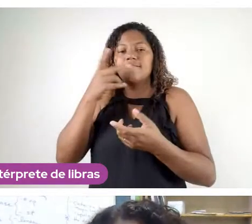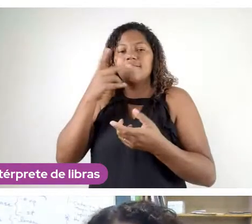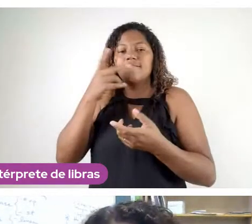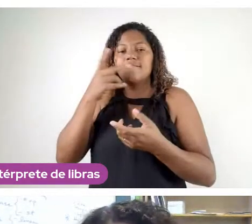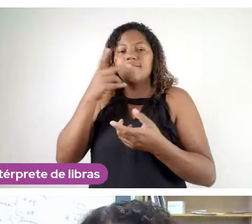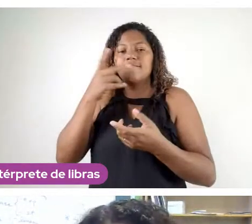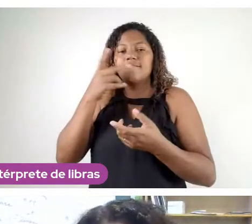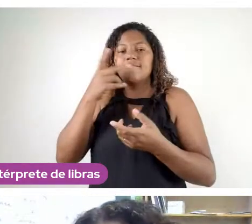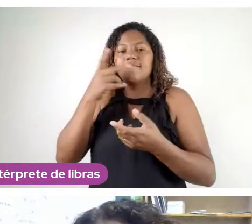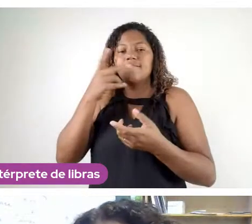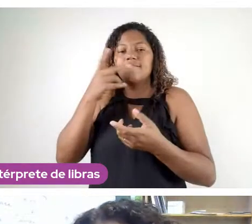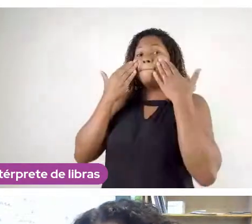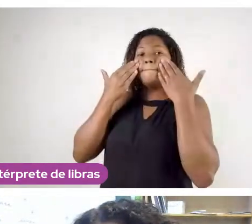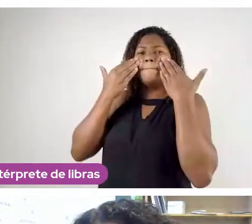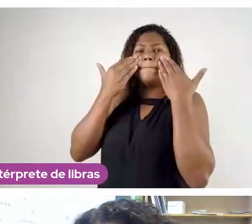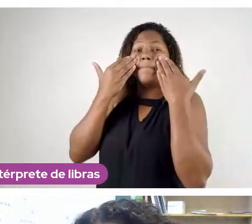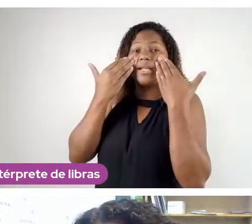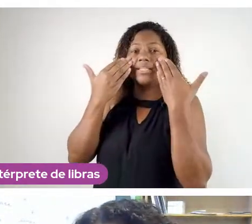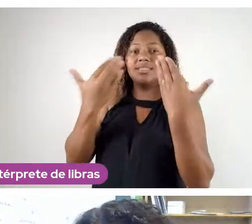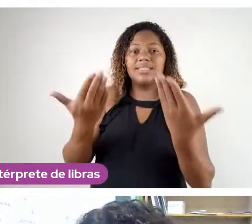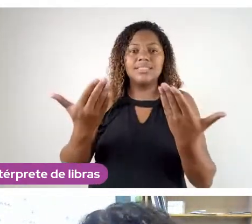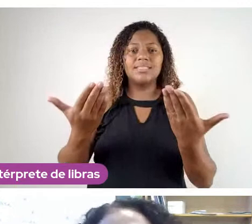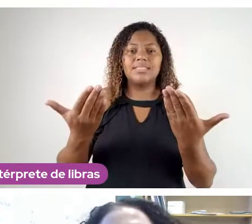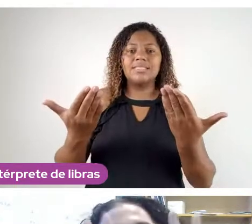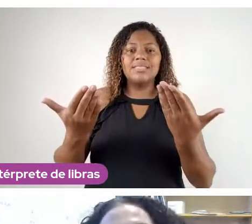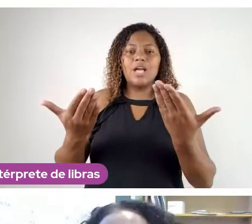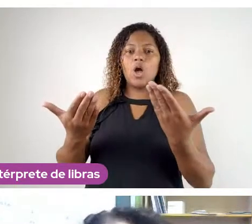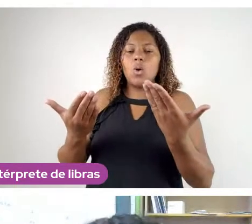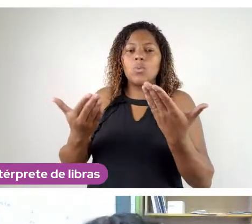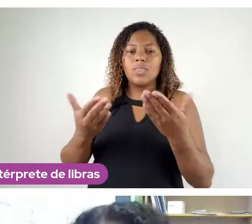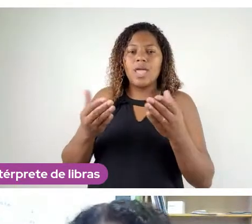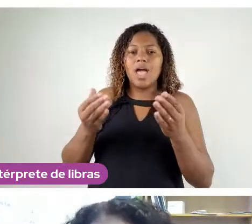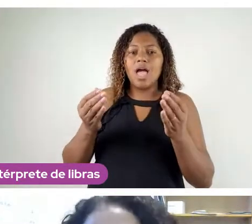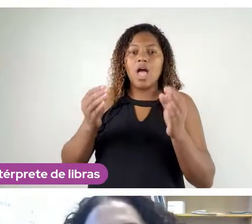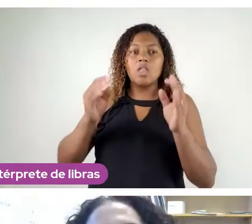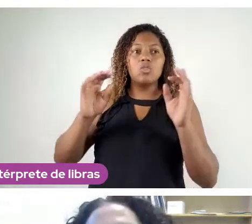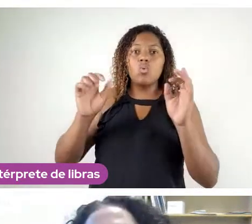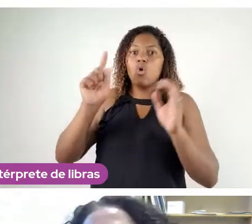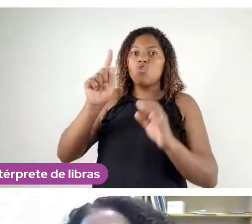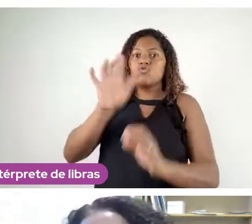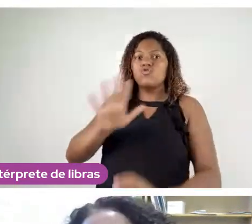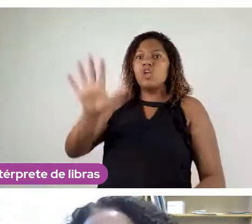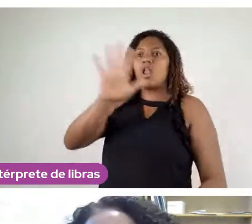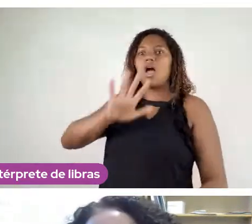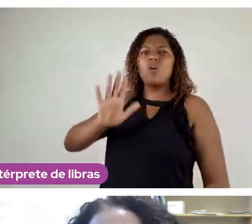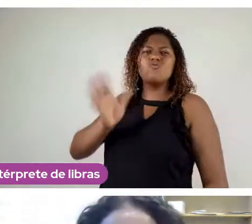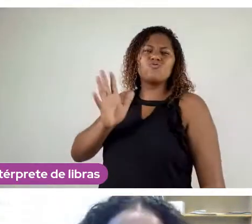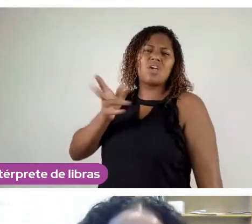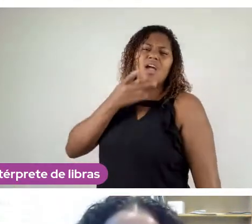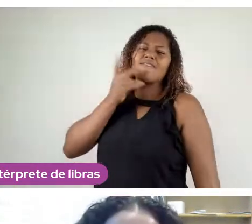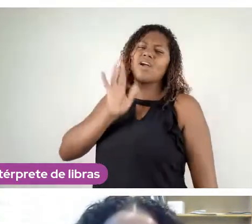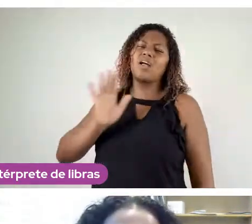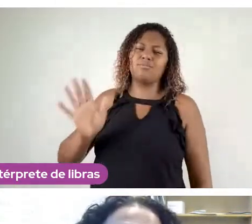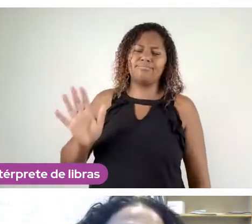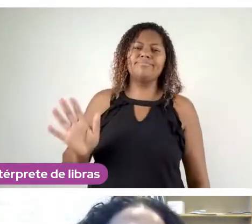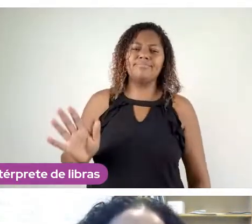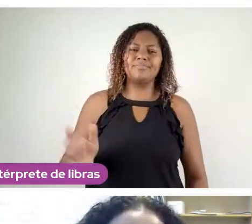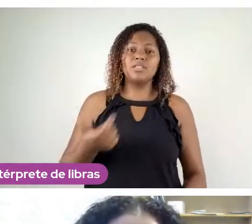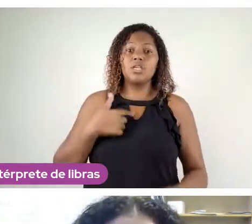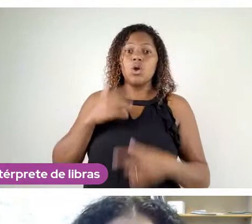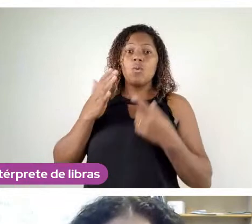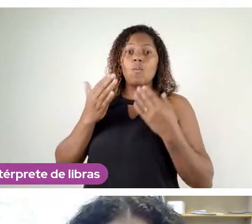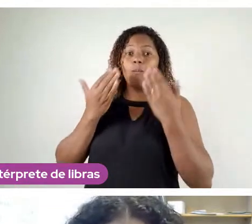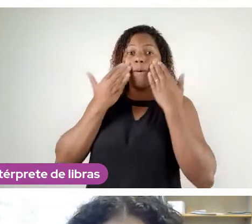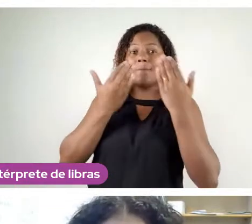apresentação da película, do quadro geral, né? E eu apresentei